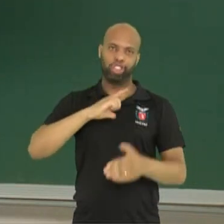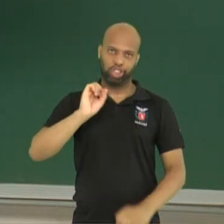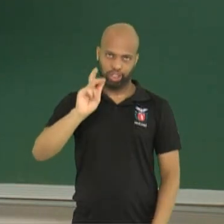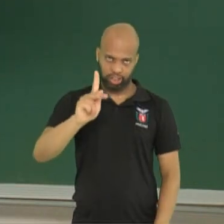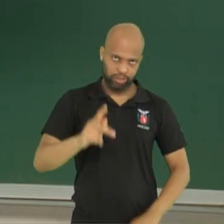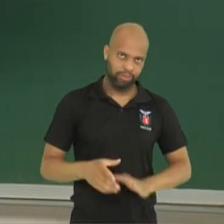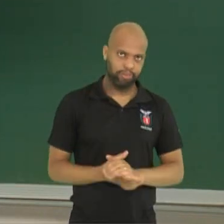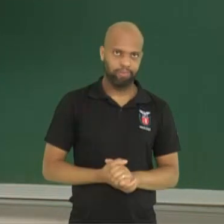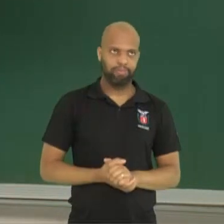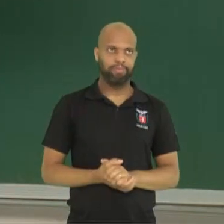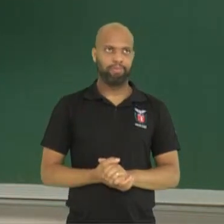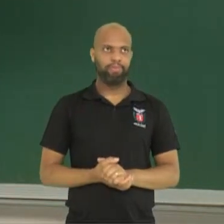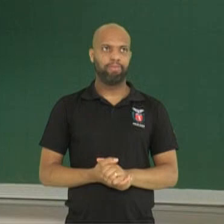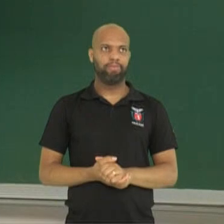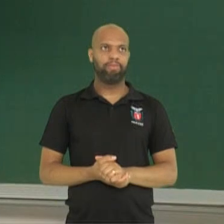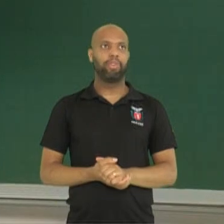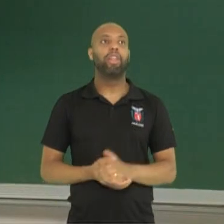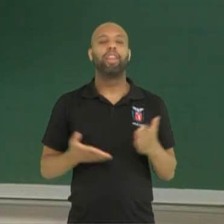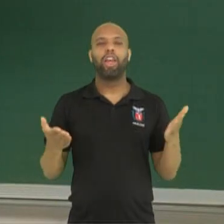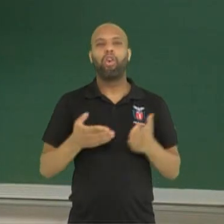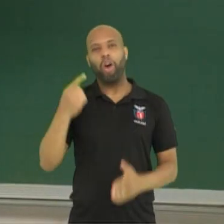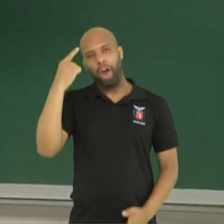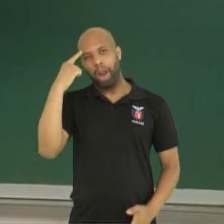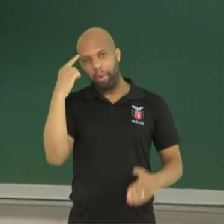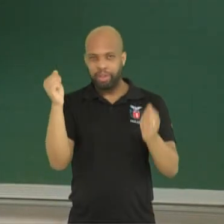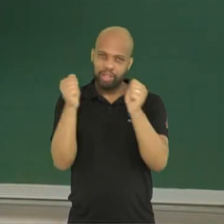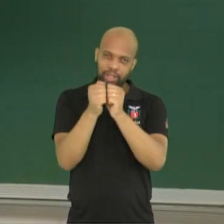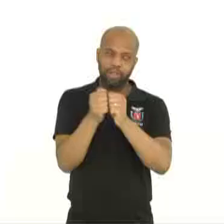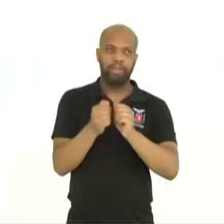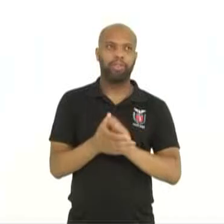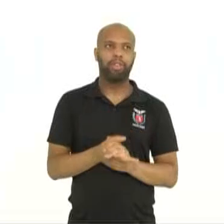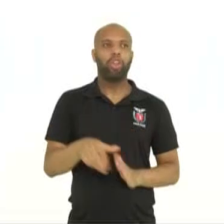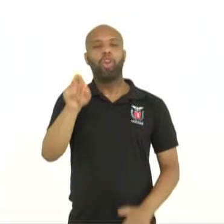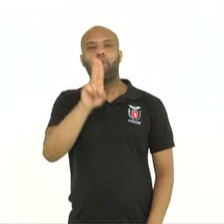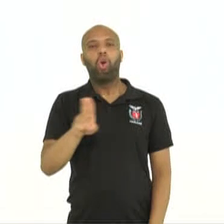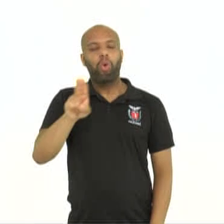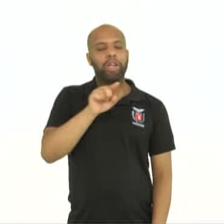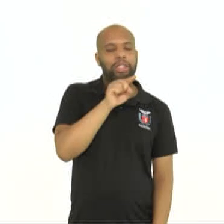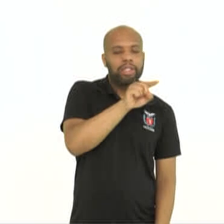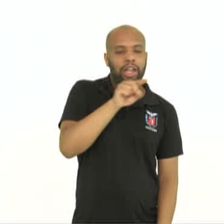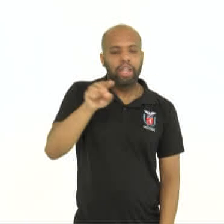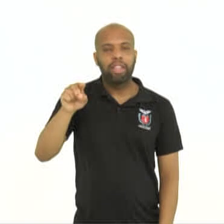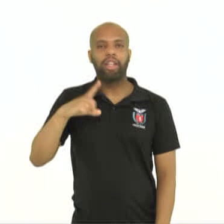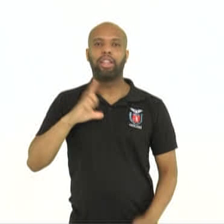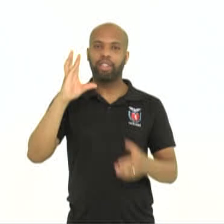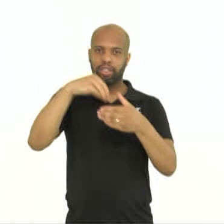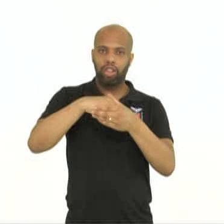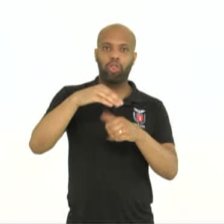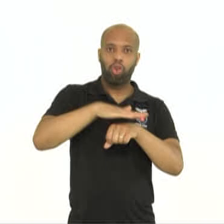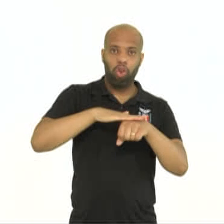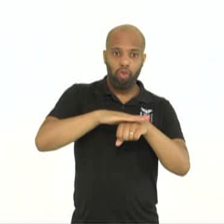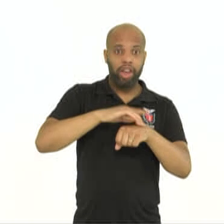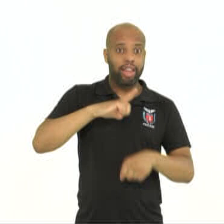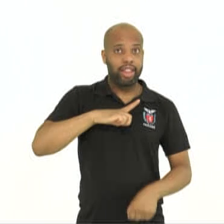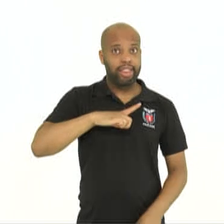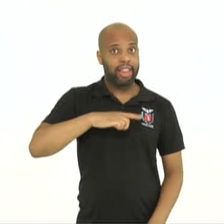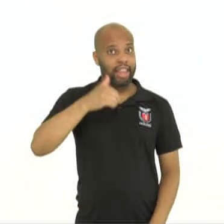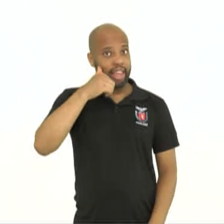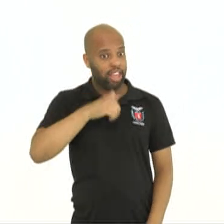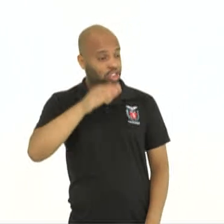beleza? Vamos pensar juntos, pessoal? O uso das reticências no diálogo entre a tia e a sobrinha,